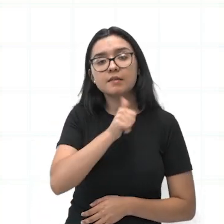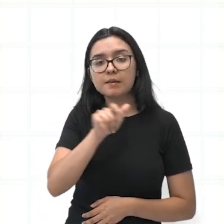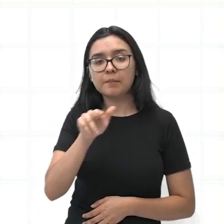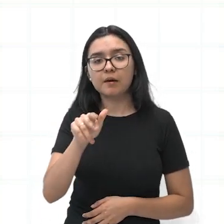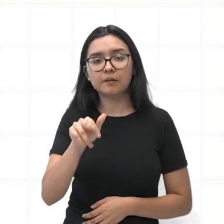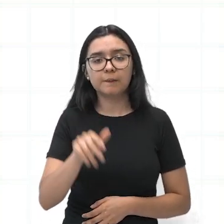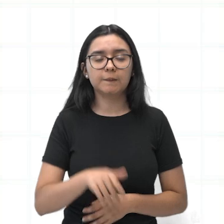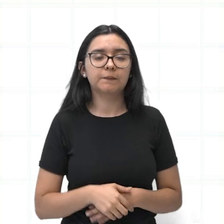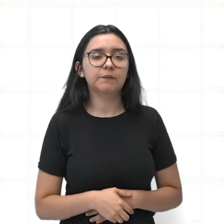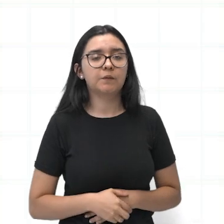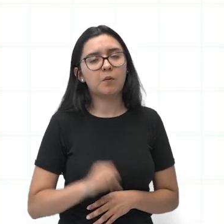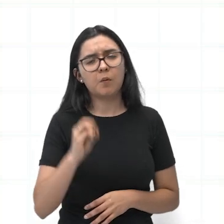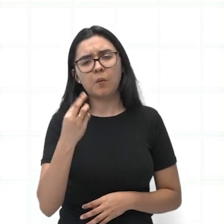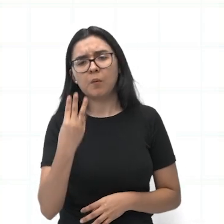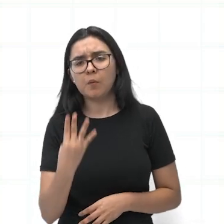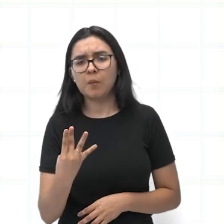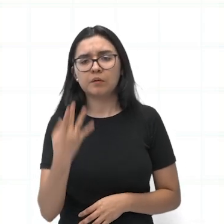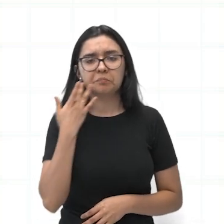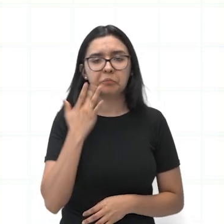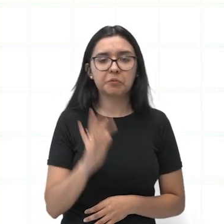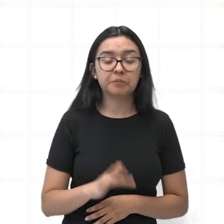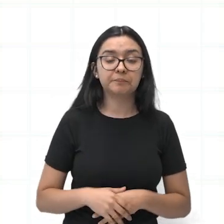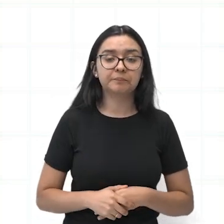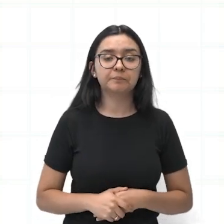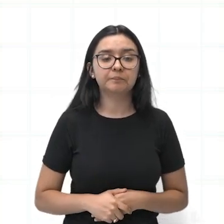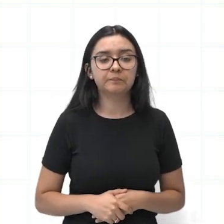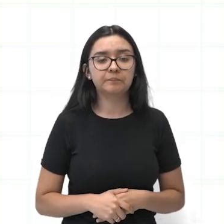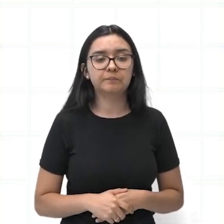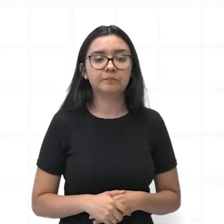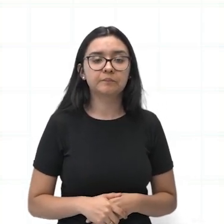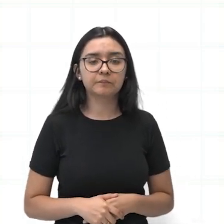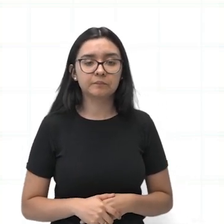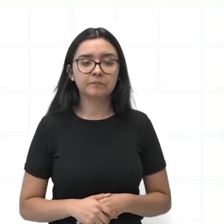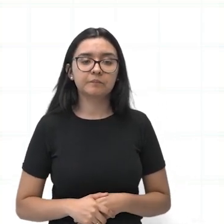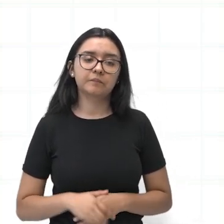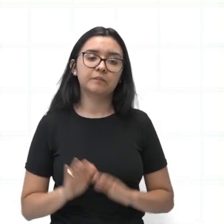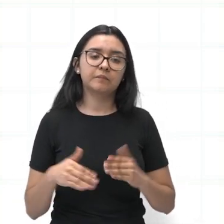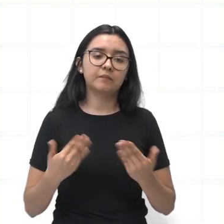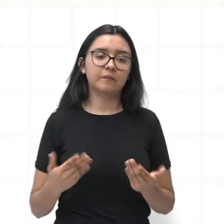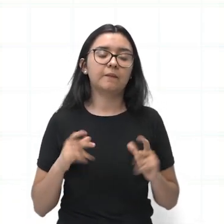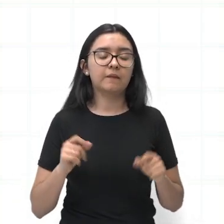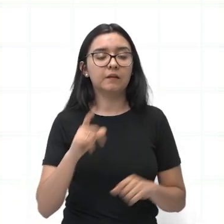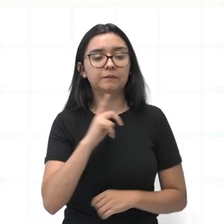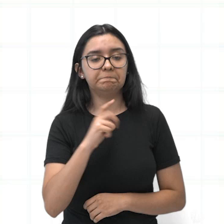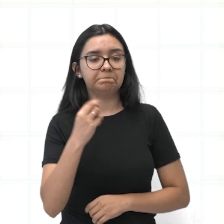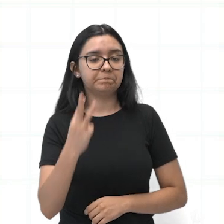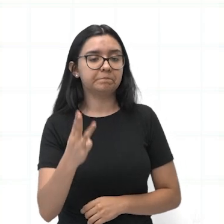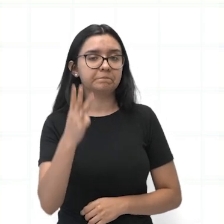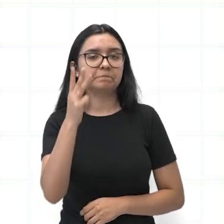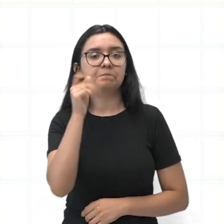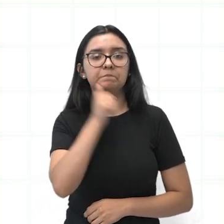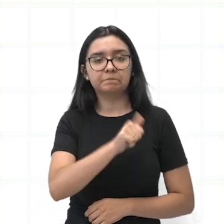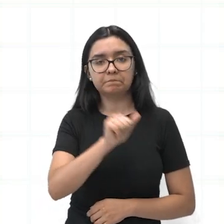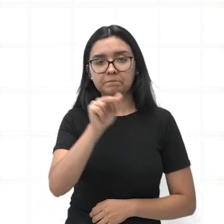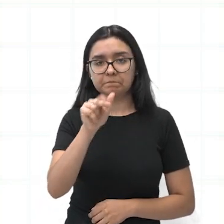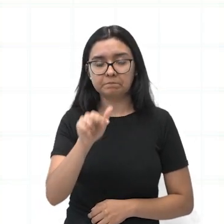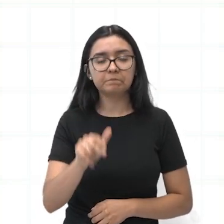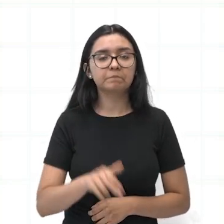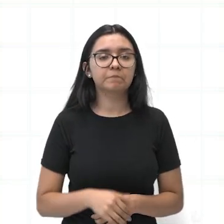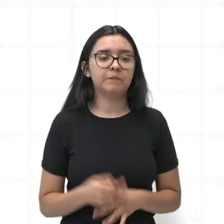irmãs, né? Ou 4, não sei. Então, she has 3 sisters. Ela tem 3